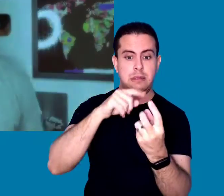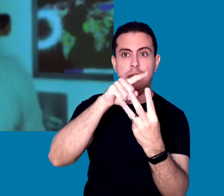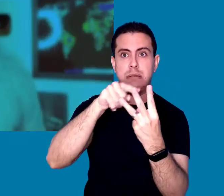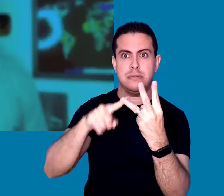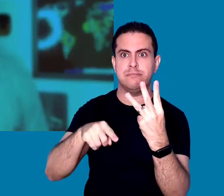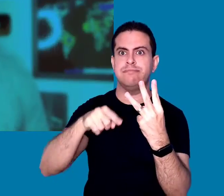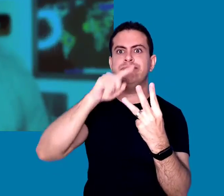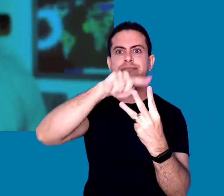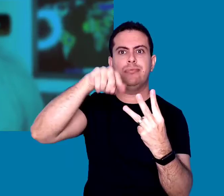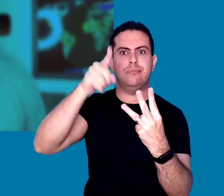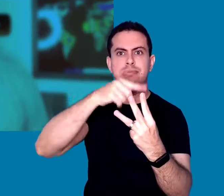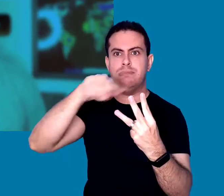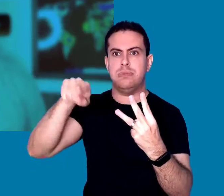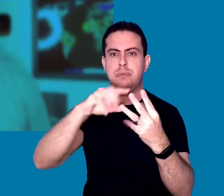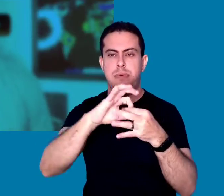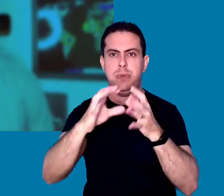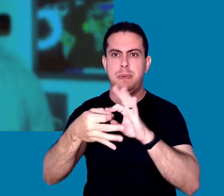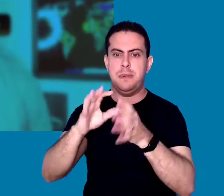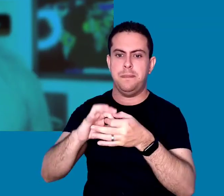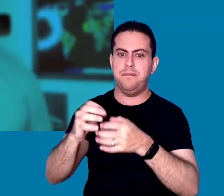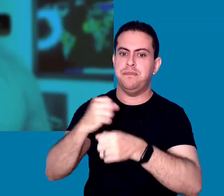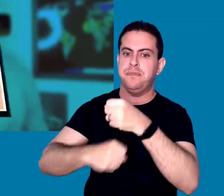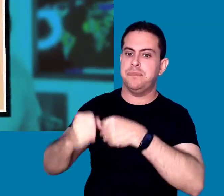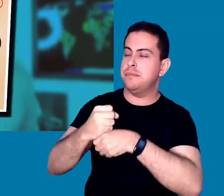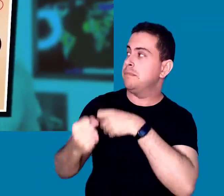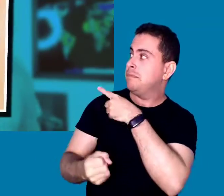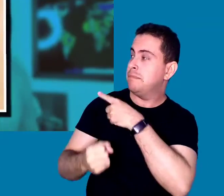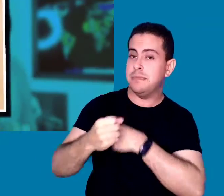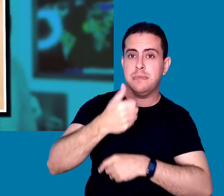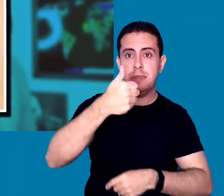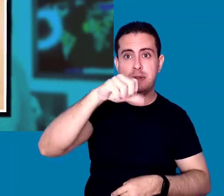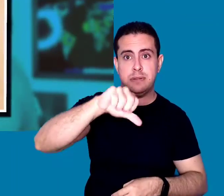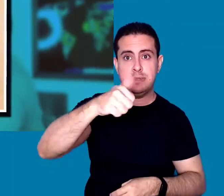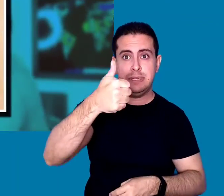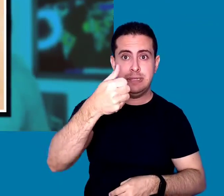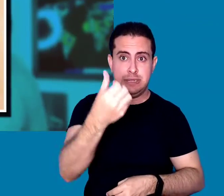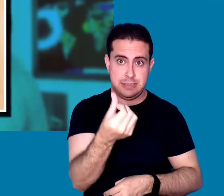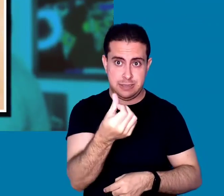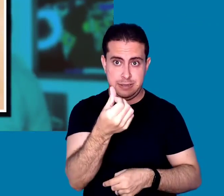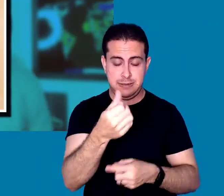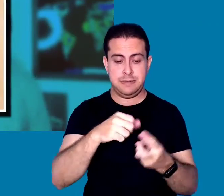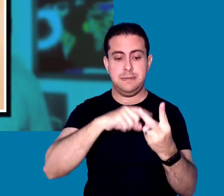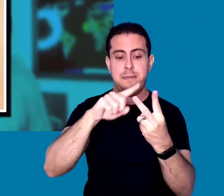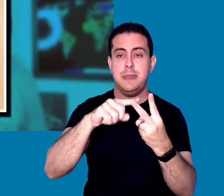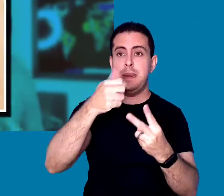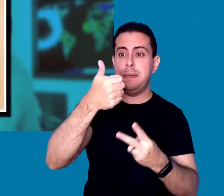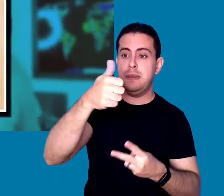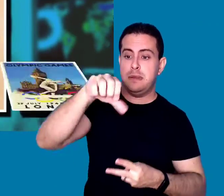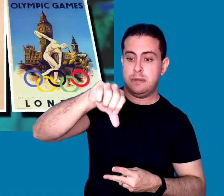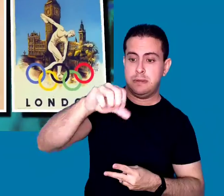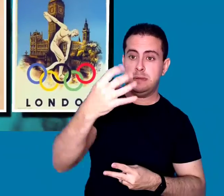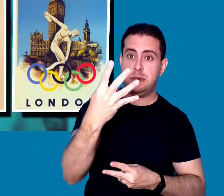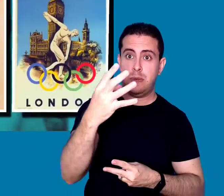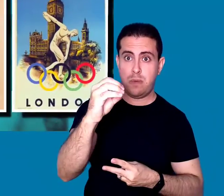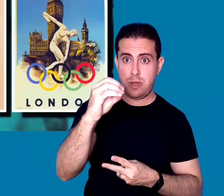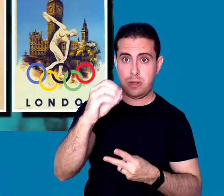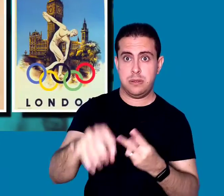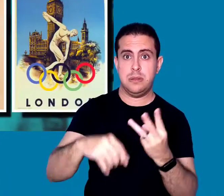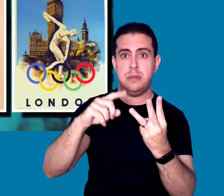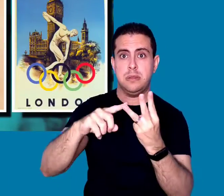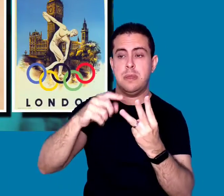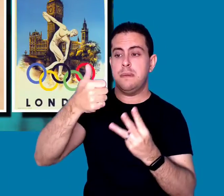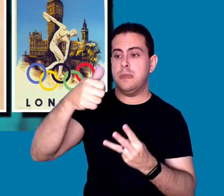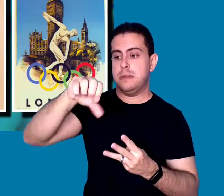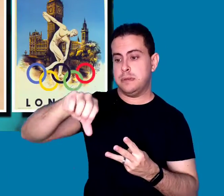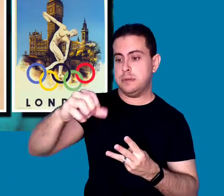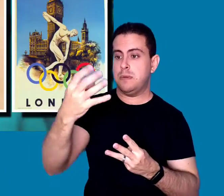de 1916, que ocorreria em Berlim, a de 1940, que ocorreria em Tóquio, e a de